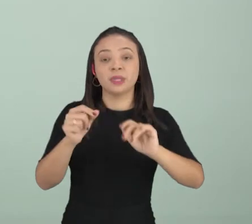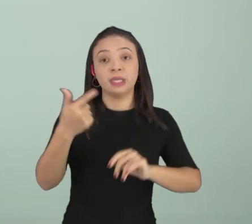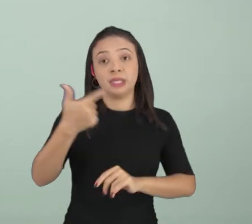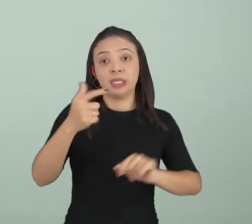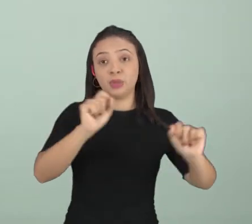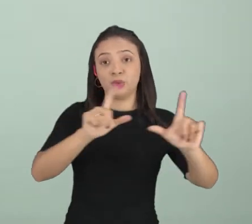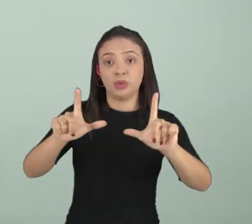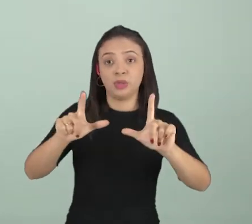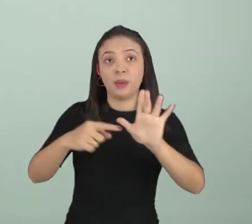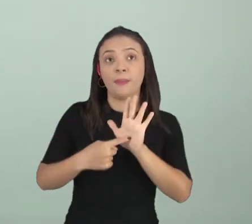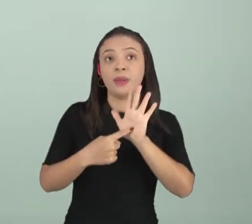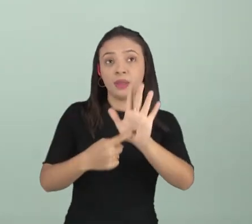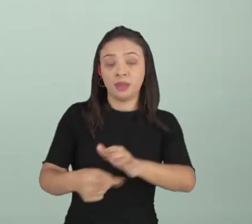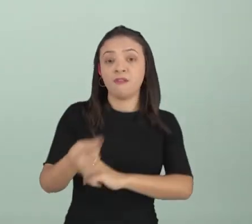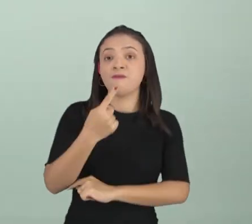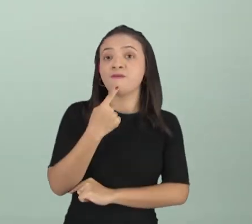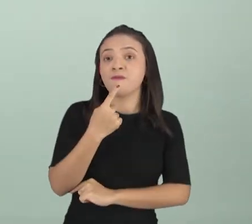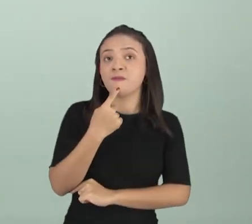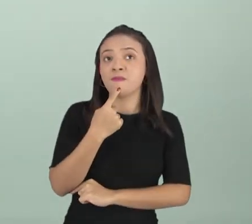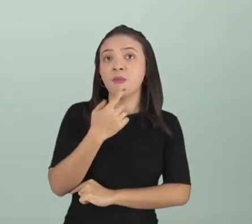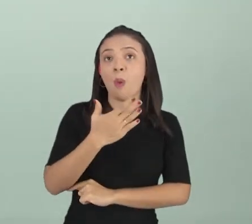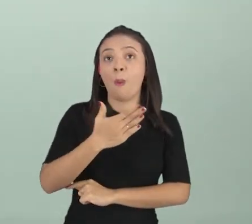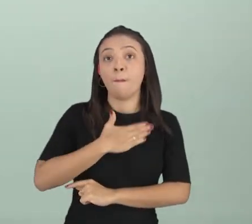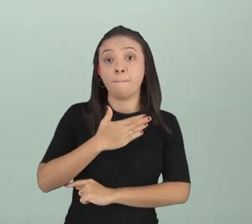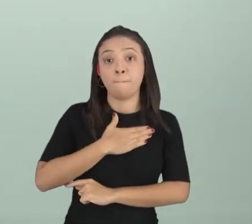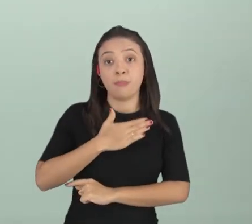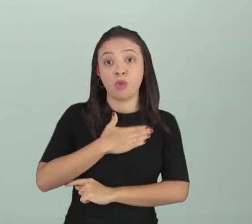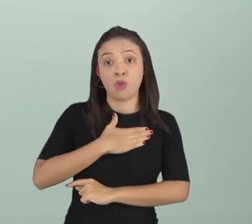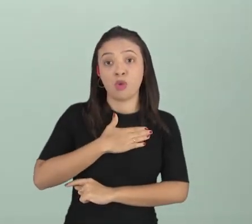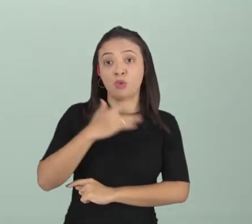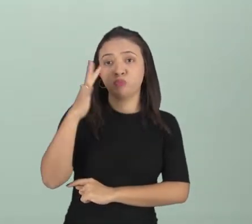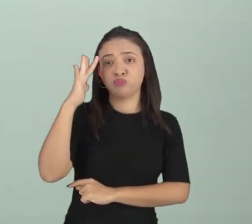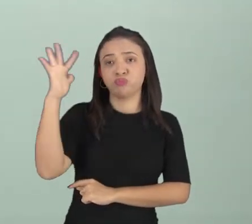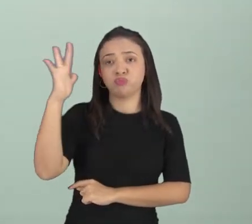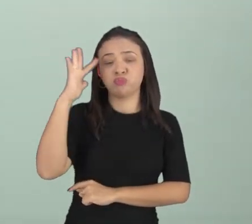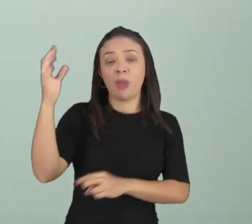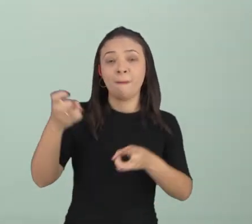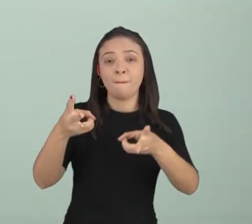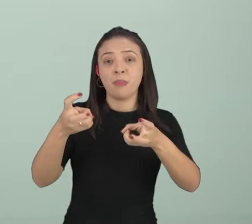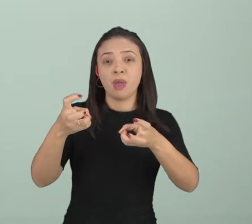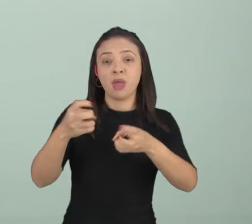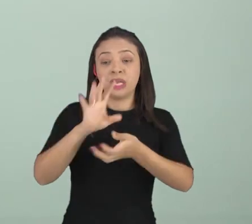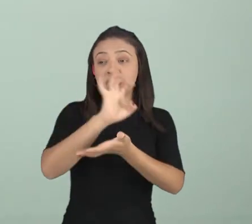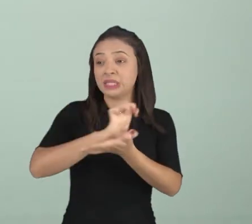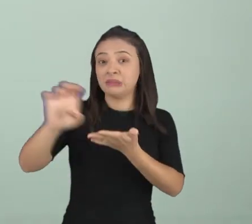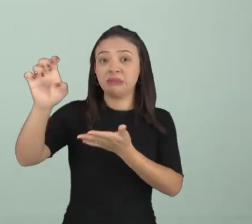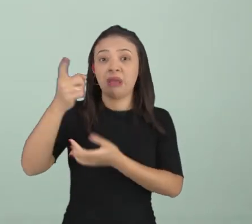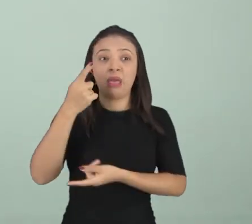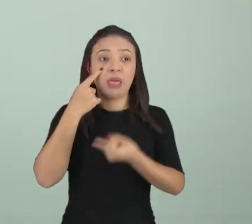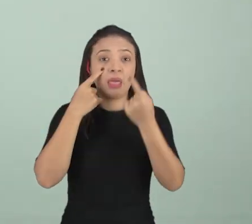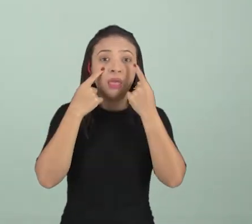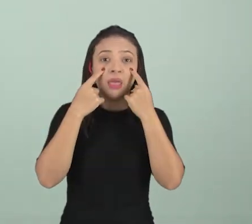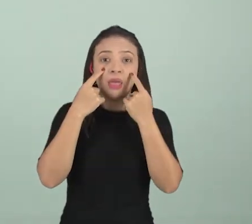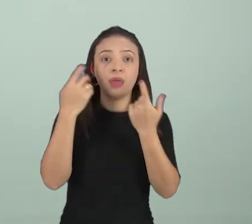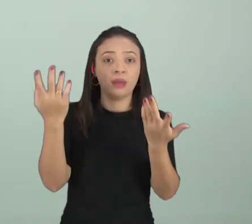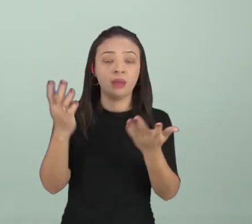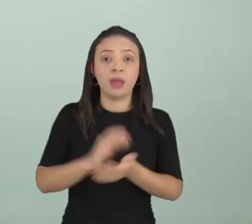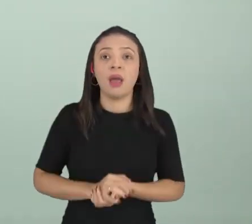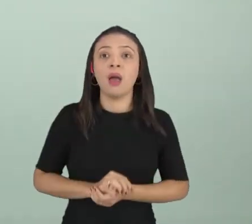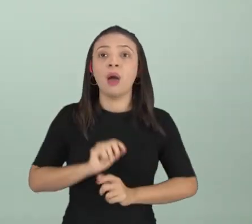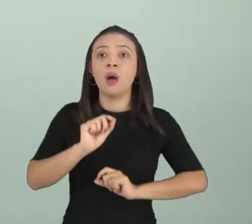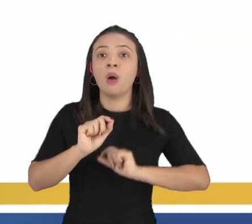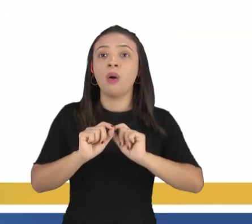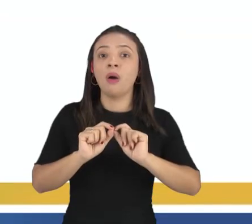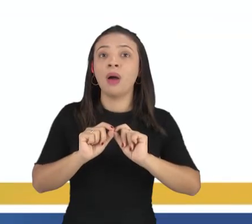slide, onde está grifado, olha lá, ó, meu maior sonho é ver o brilho de esperança. Isso é um ponto de vista dele, é